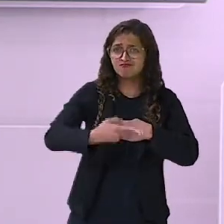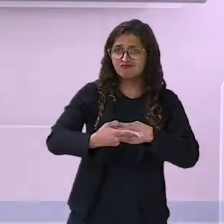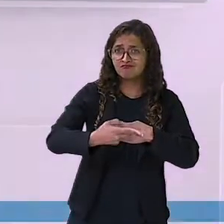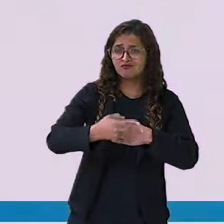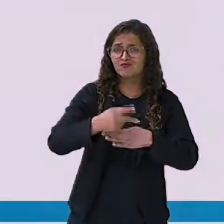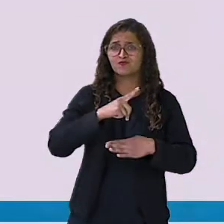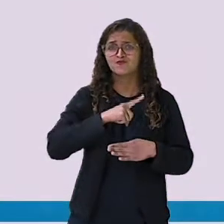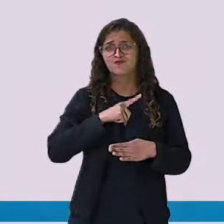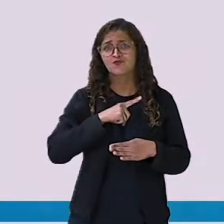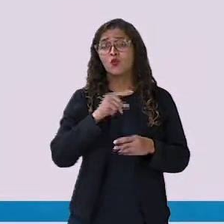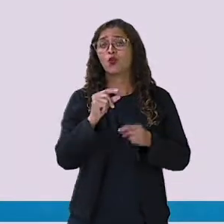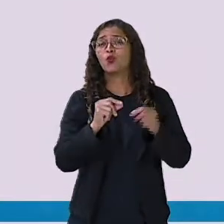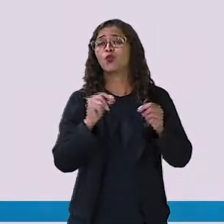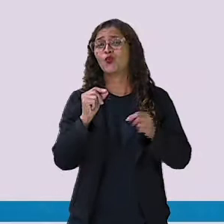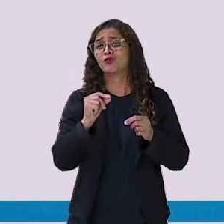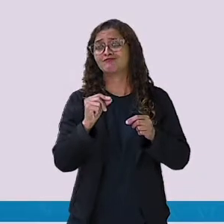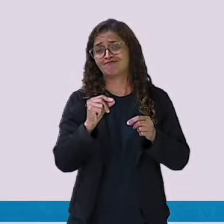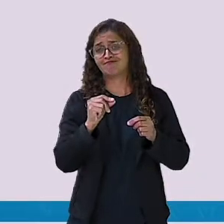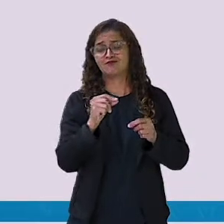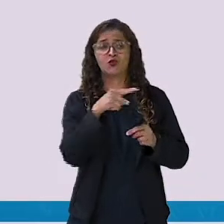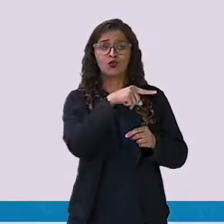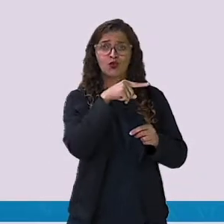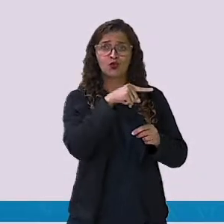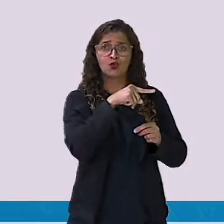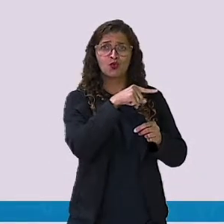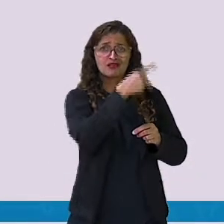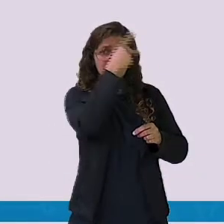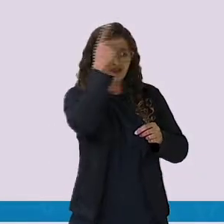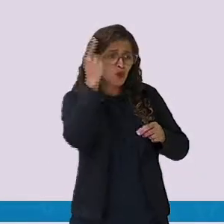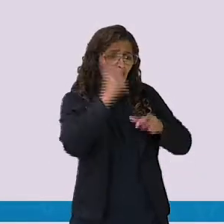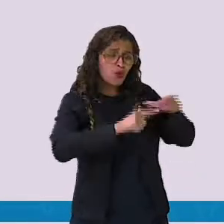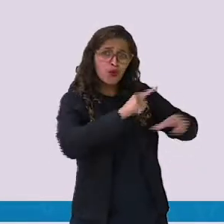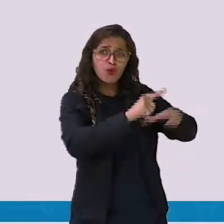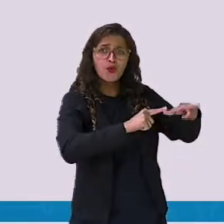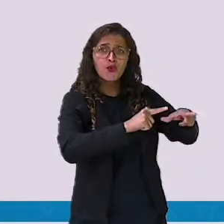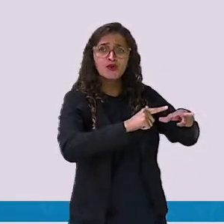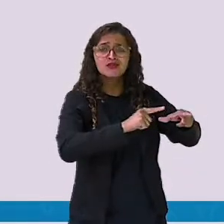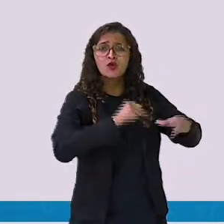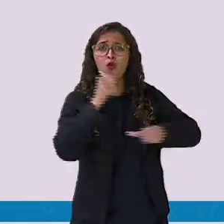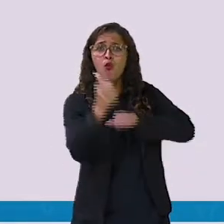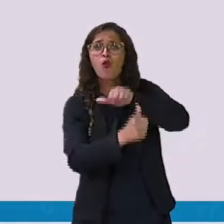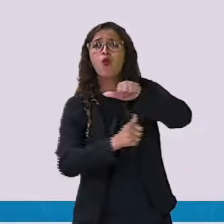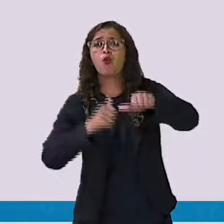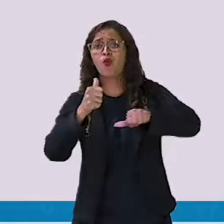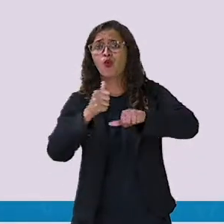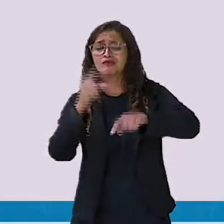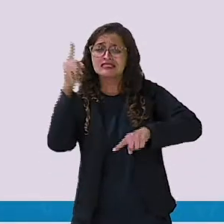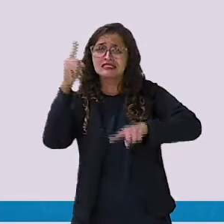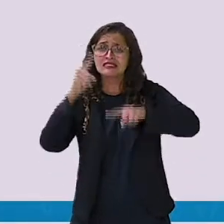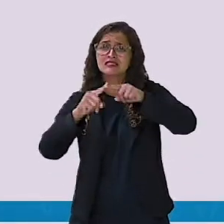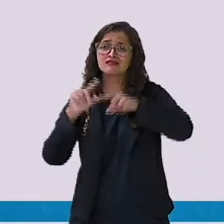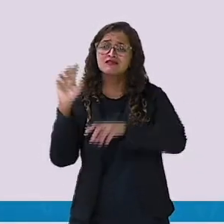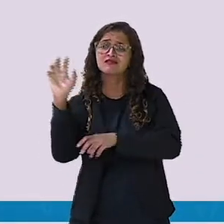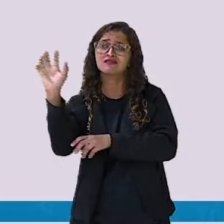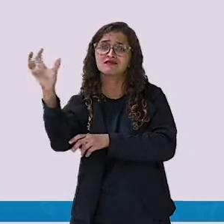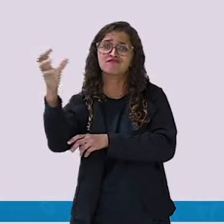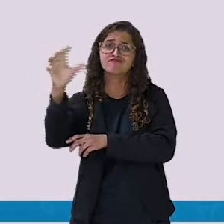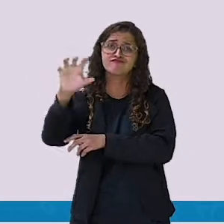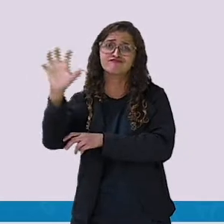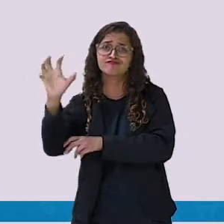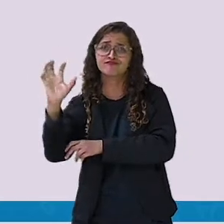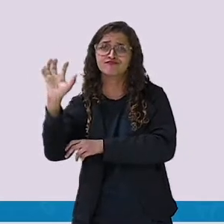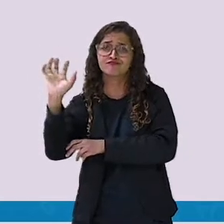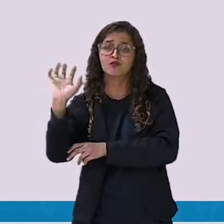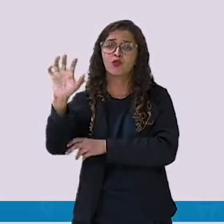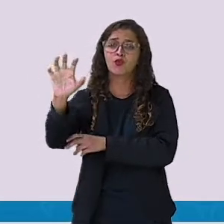foi substituído por máquinas. E hoje nós vamos falar um pouquinho mais sobre essas